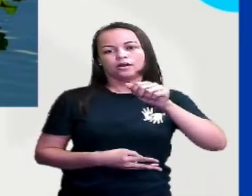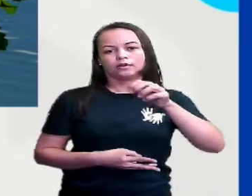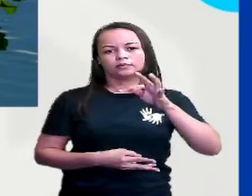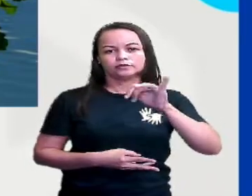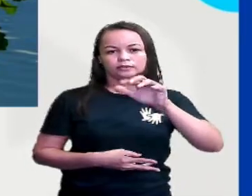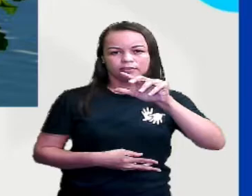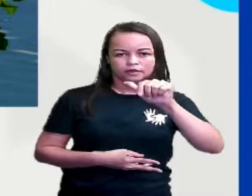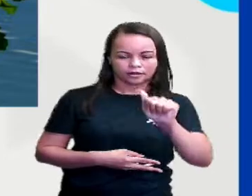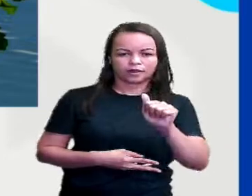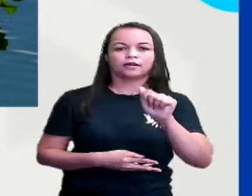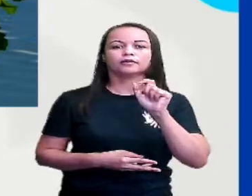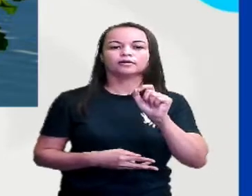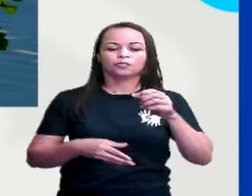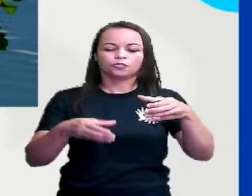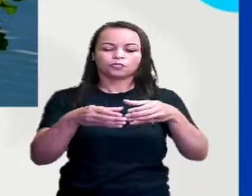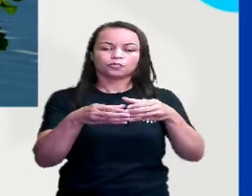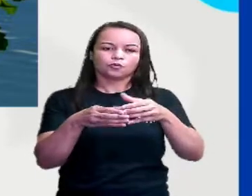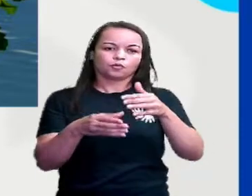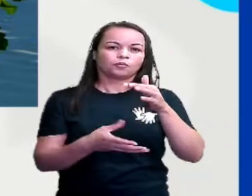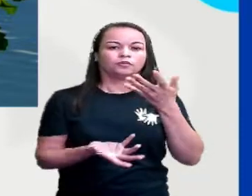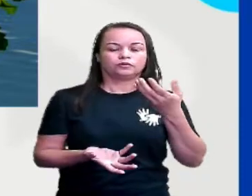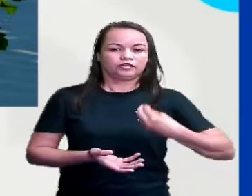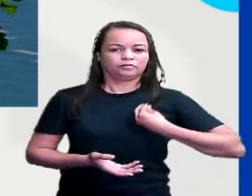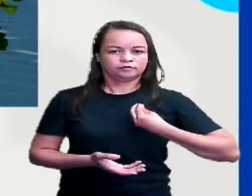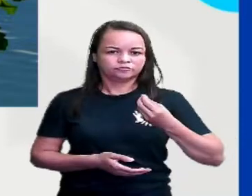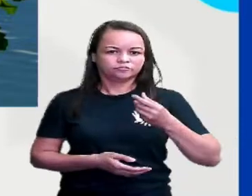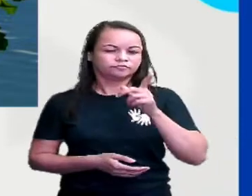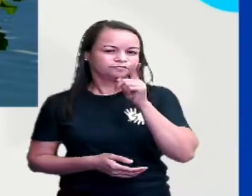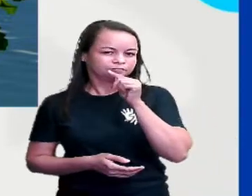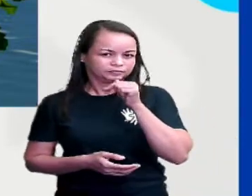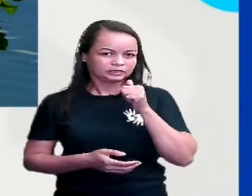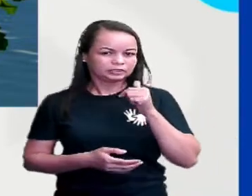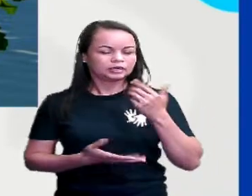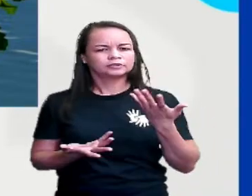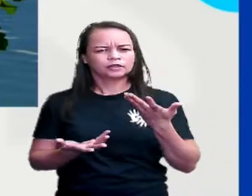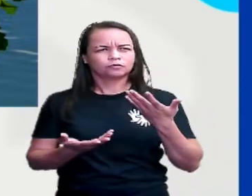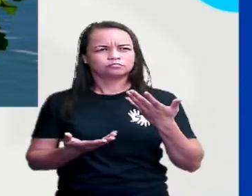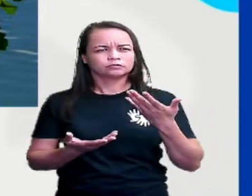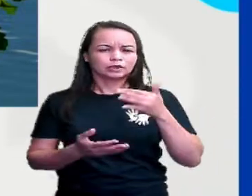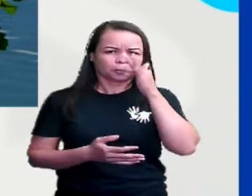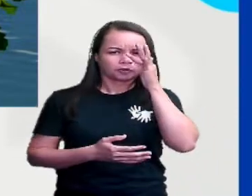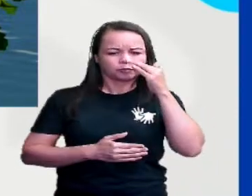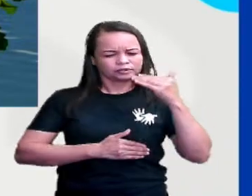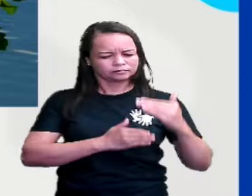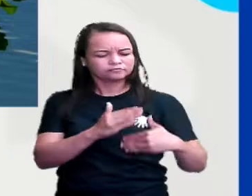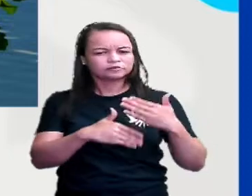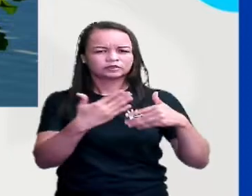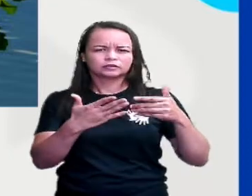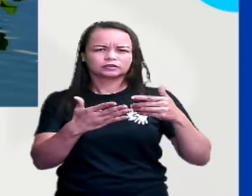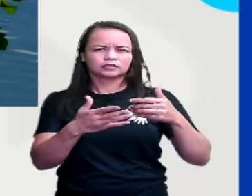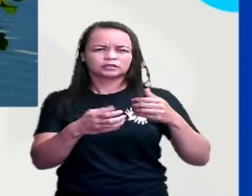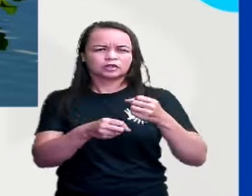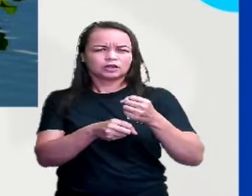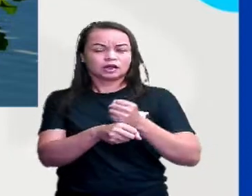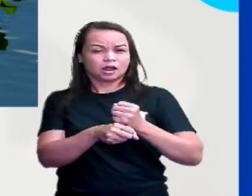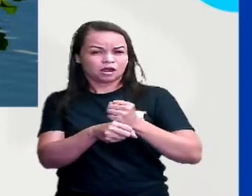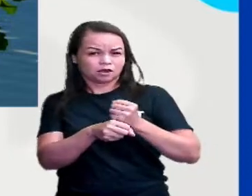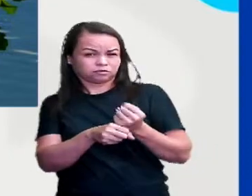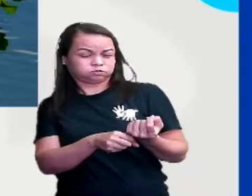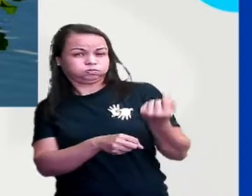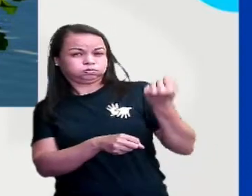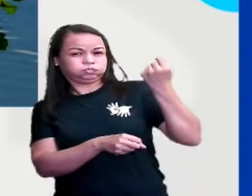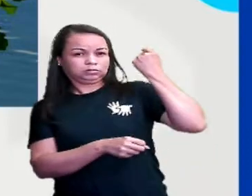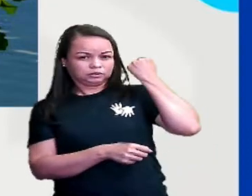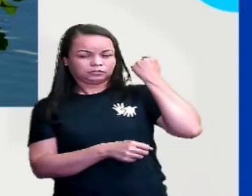elas passaram por um processo de evolução, certo? Há milhares e milhares de anos atrás, elas